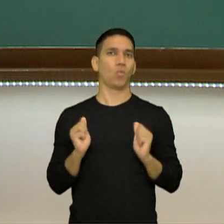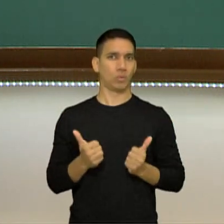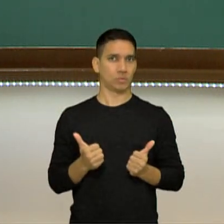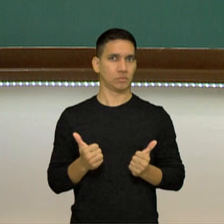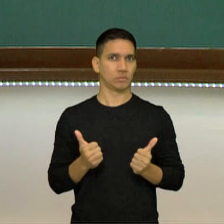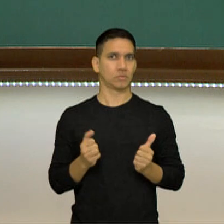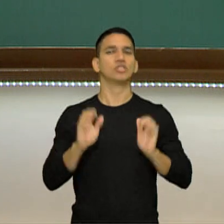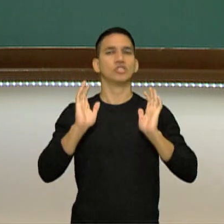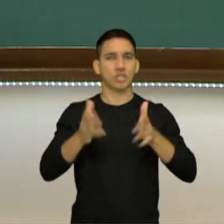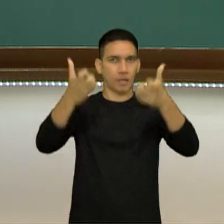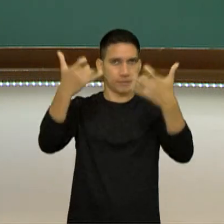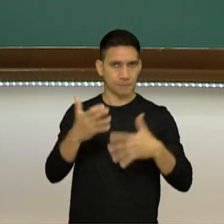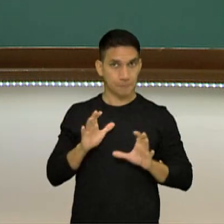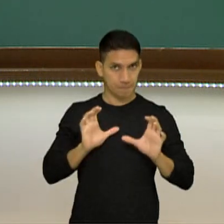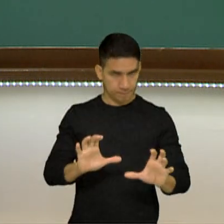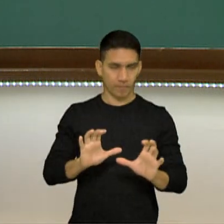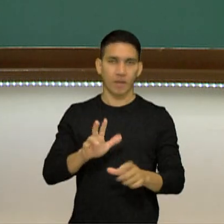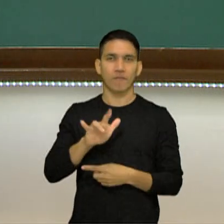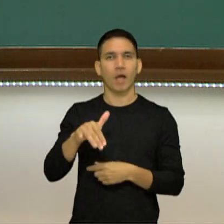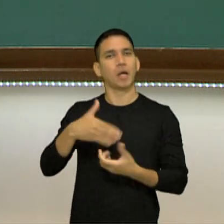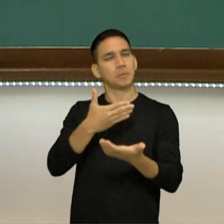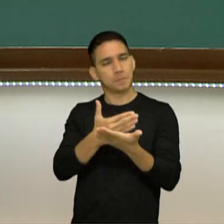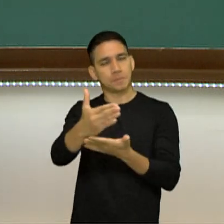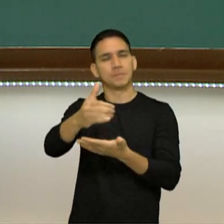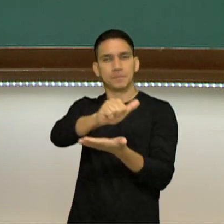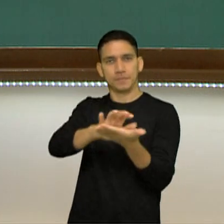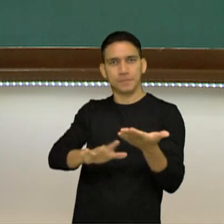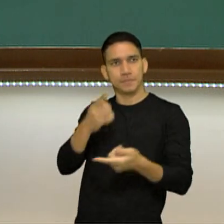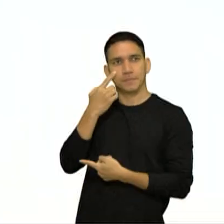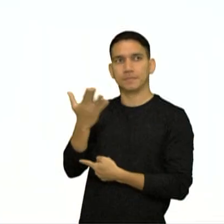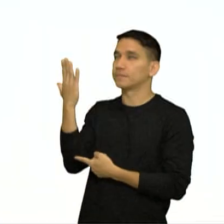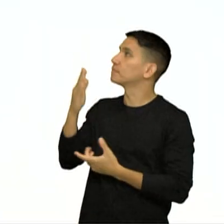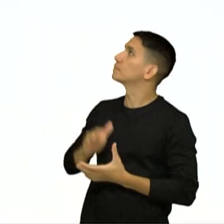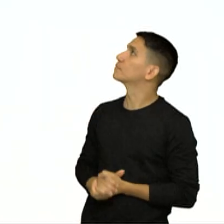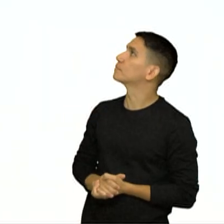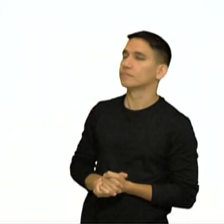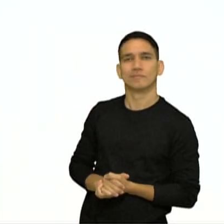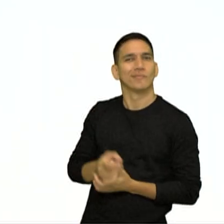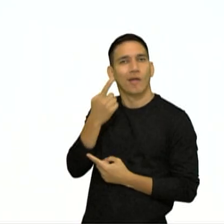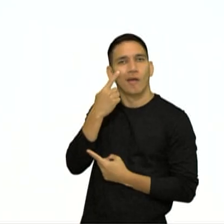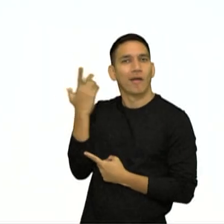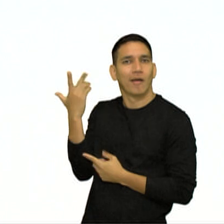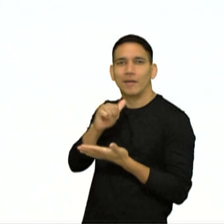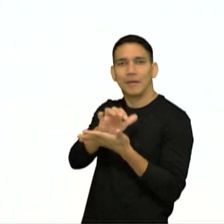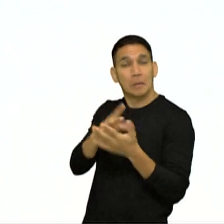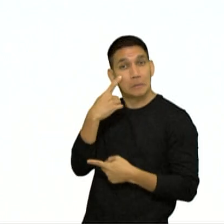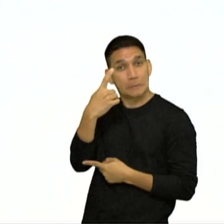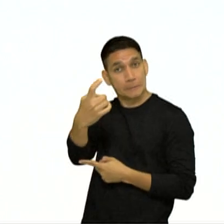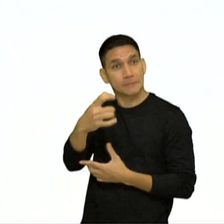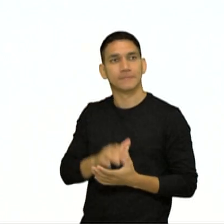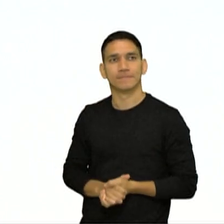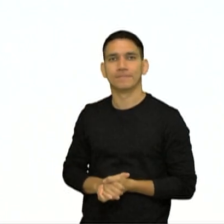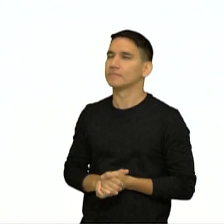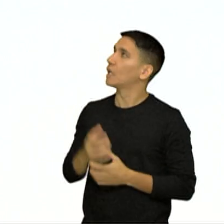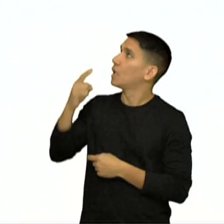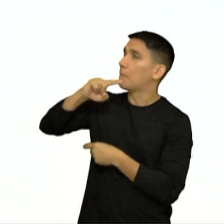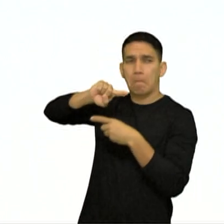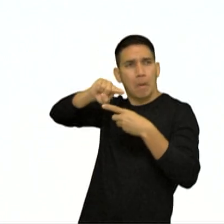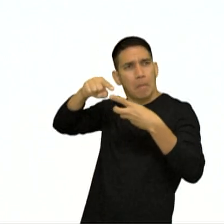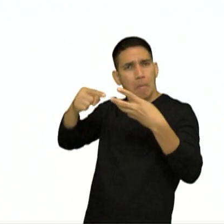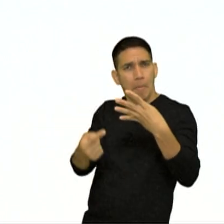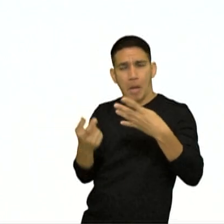Muito bem, pessoal. Agora que você já anotou tudo no seu caderno, tá tudo organizadinho aí, tudo certinho, vai lembrar o que é monômio semelhante?